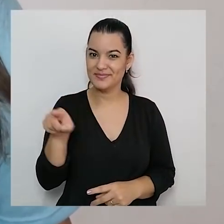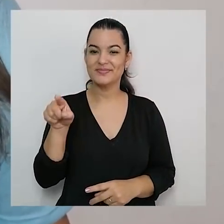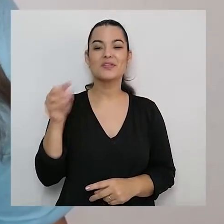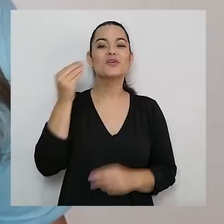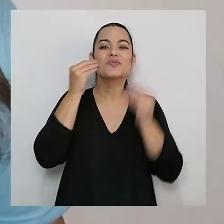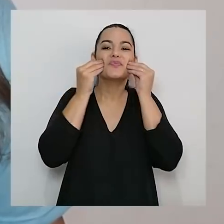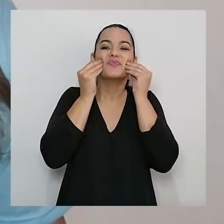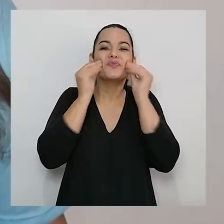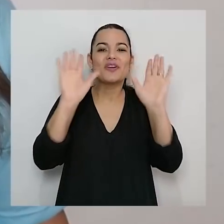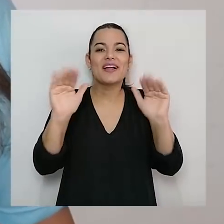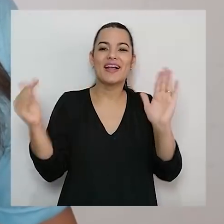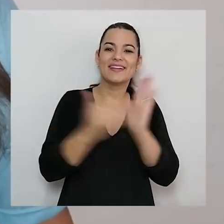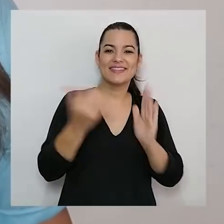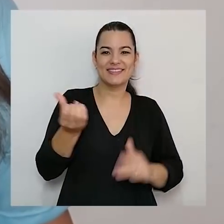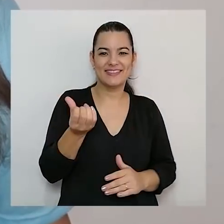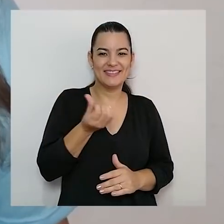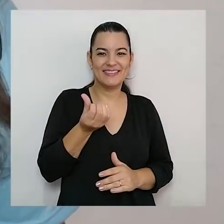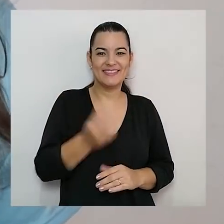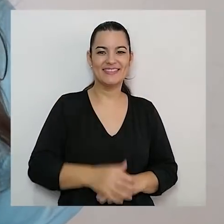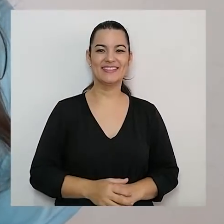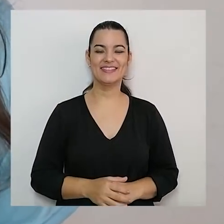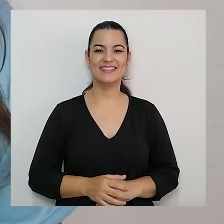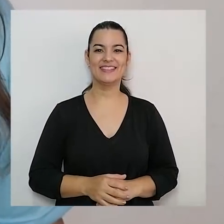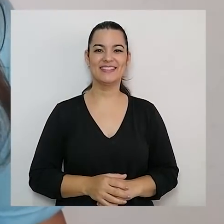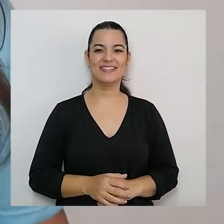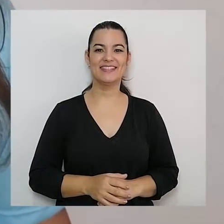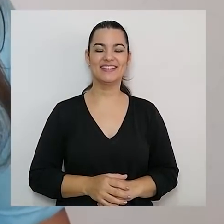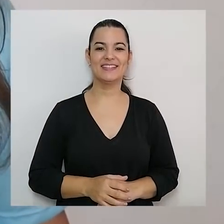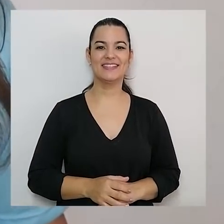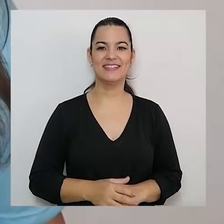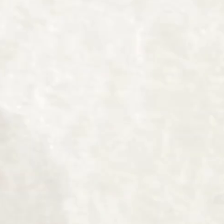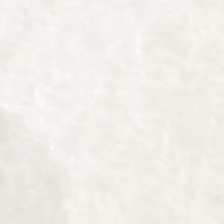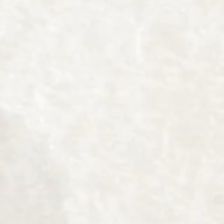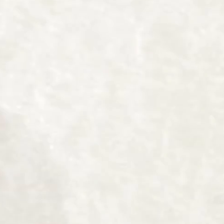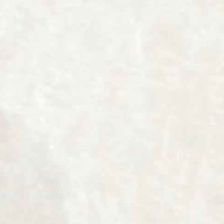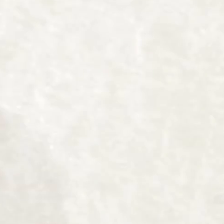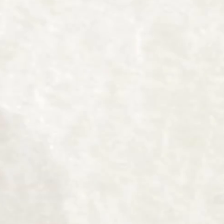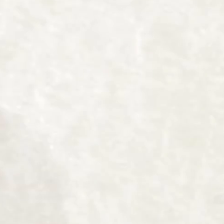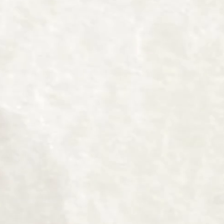bom? Então olha lá, hein? Eu tô de olho em vocês. Um grande beijo e até sexta-feira.